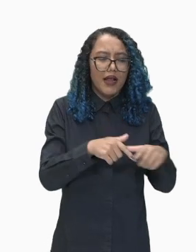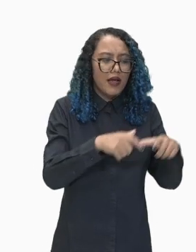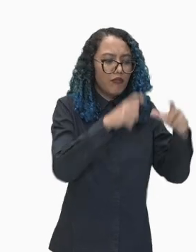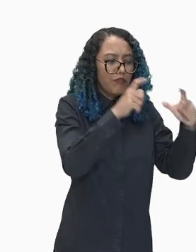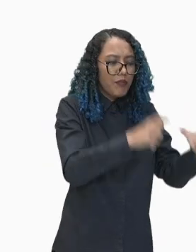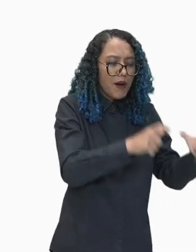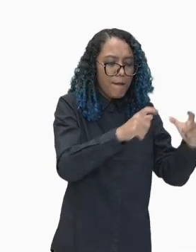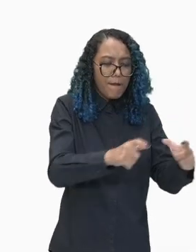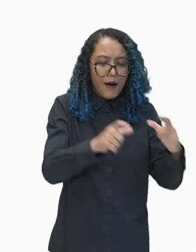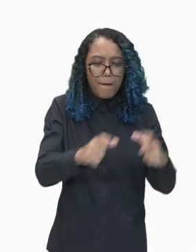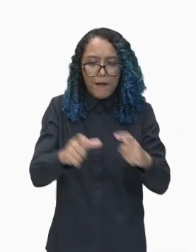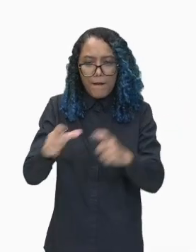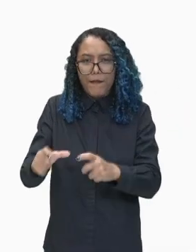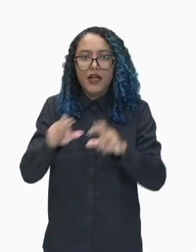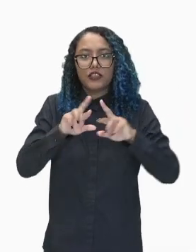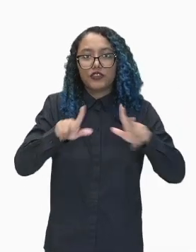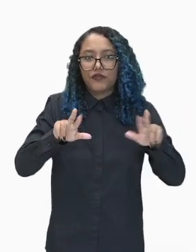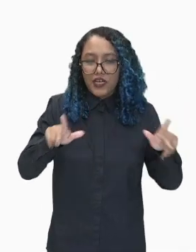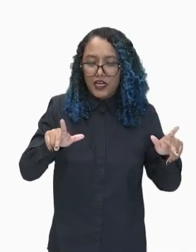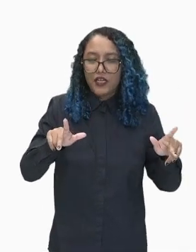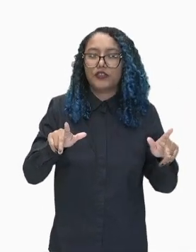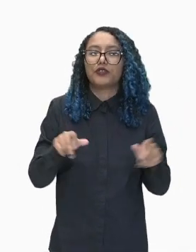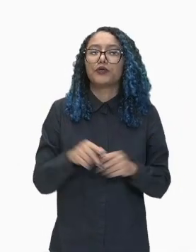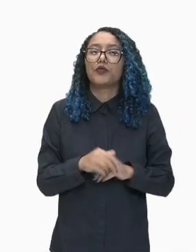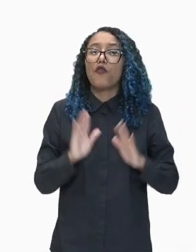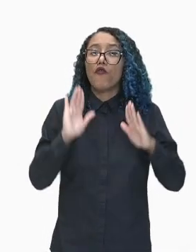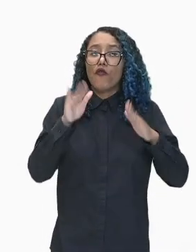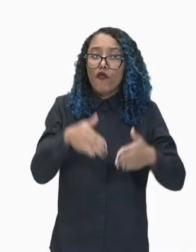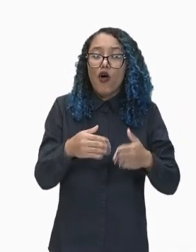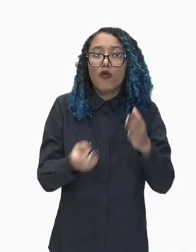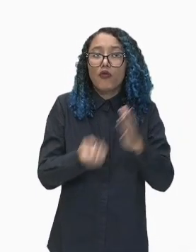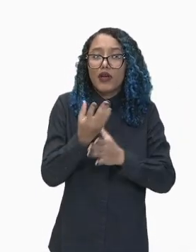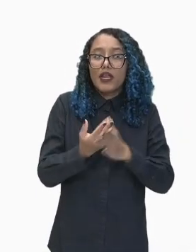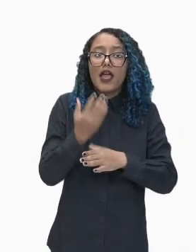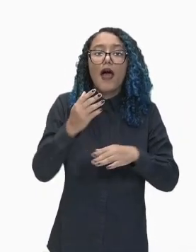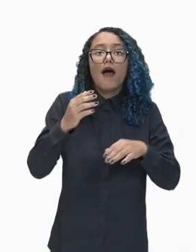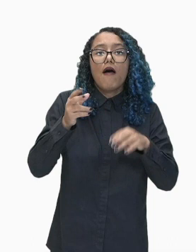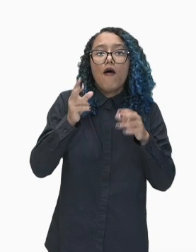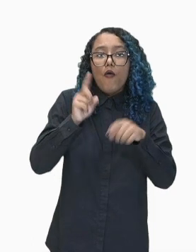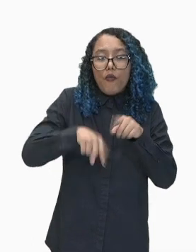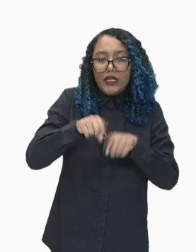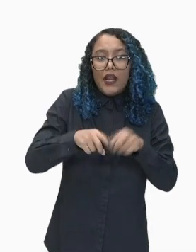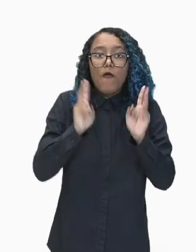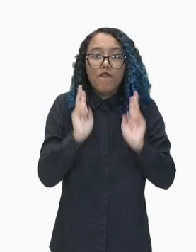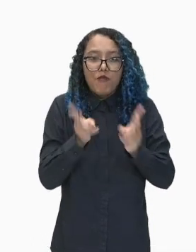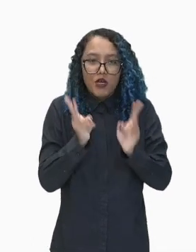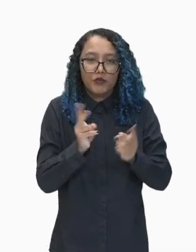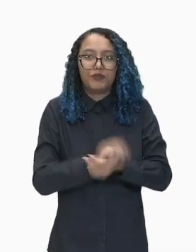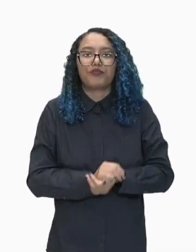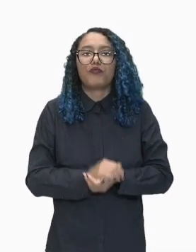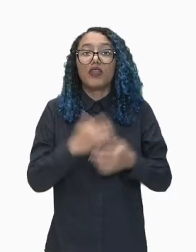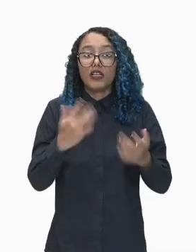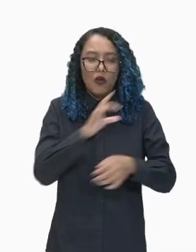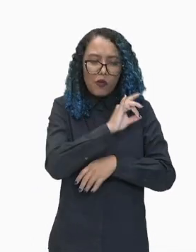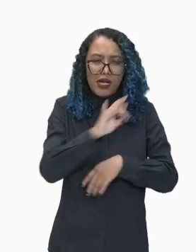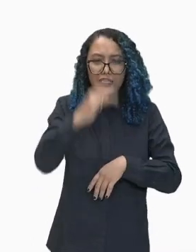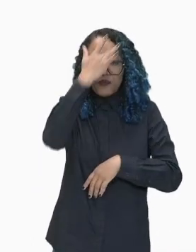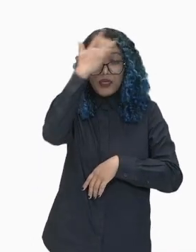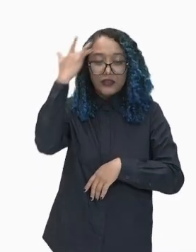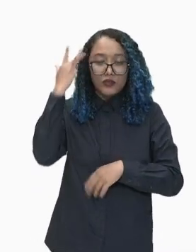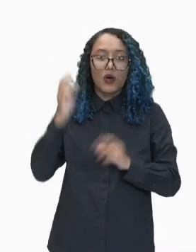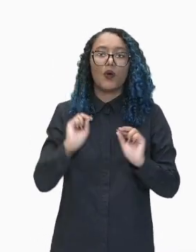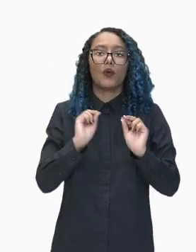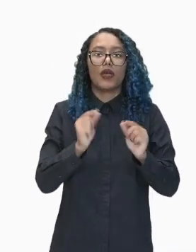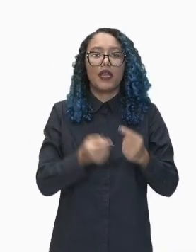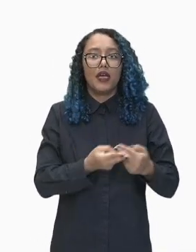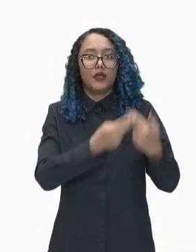setor daquele produto. Vamos lá? Então, veja lá. Cada operário se torna responsável por